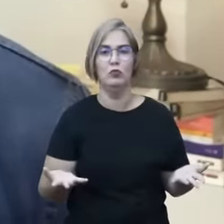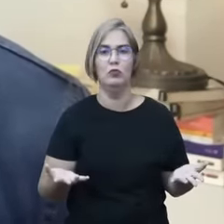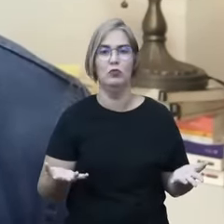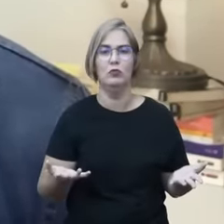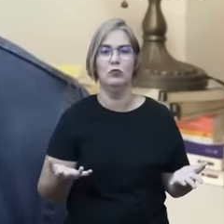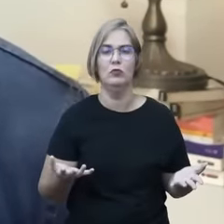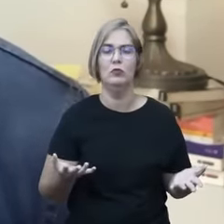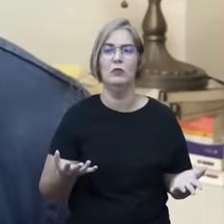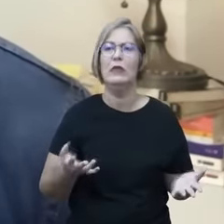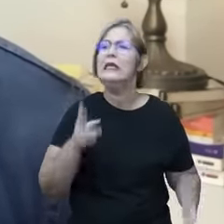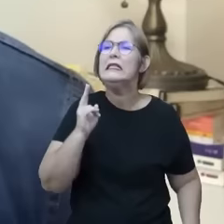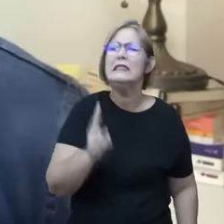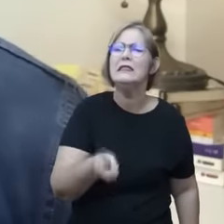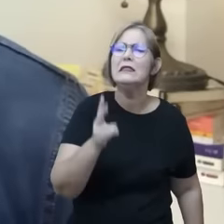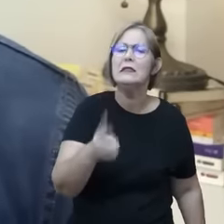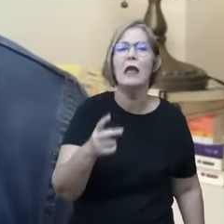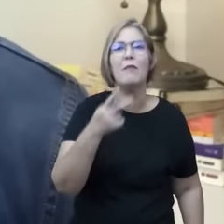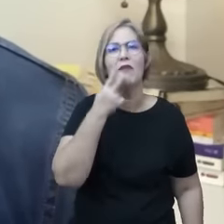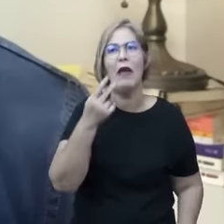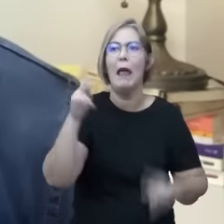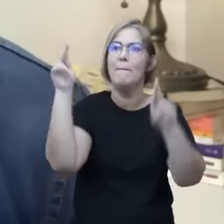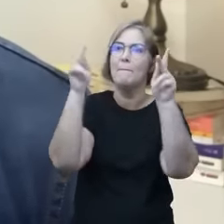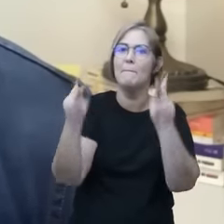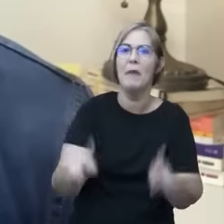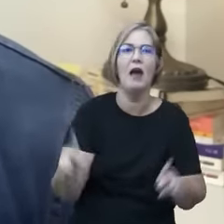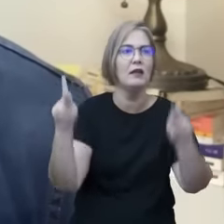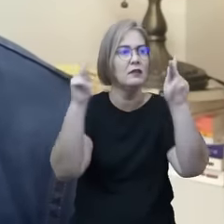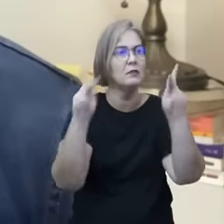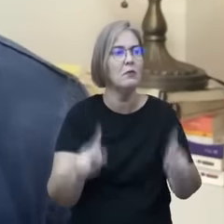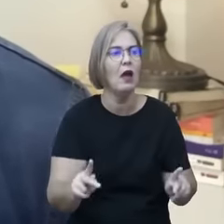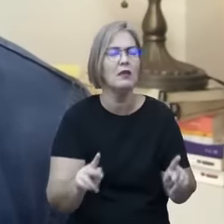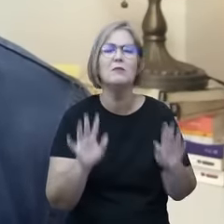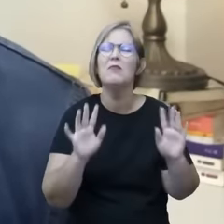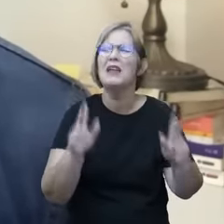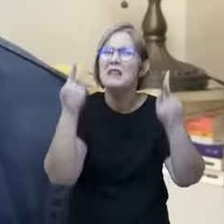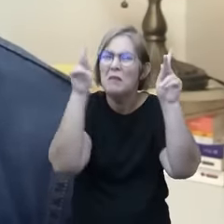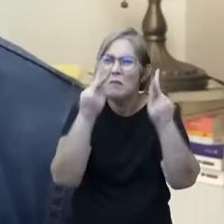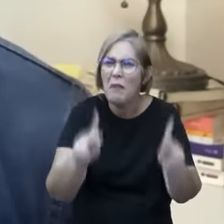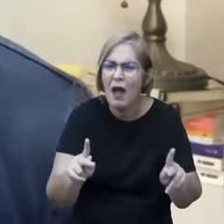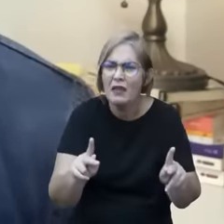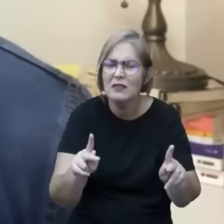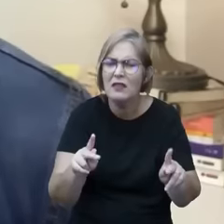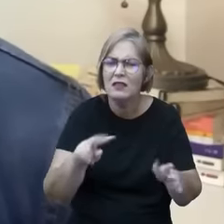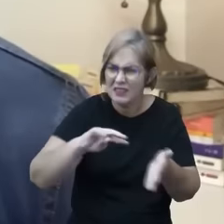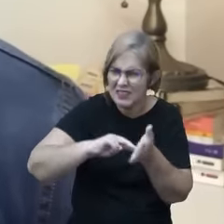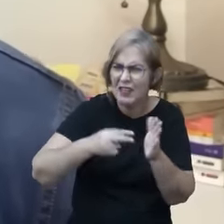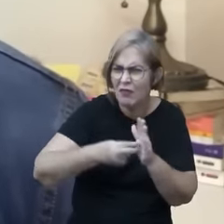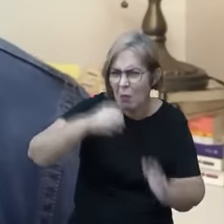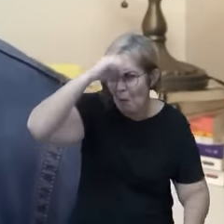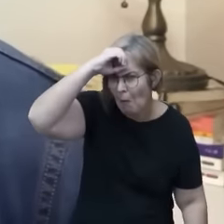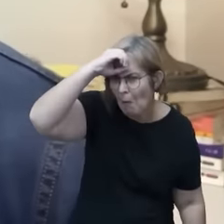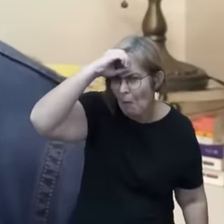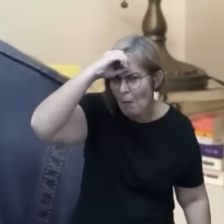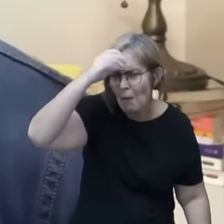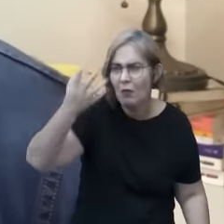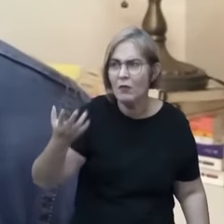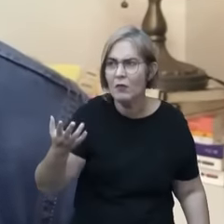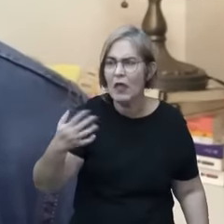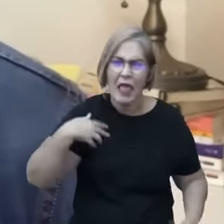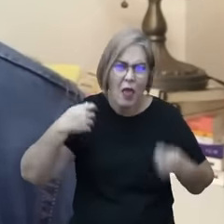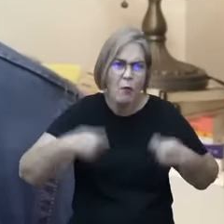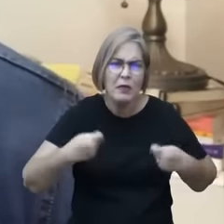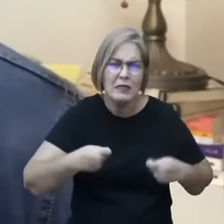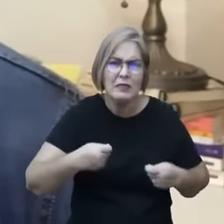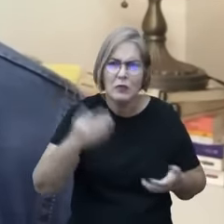paz envenenada, que a displicência, o sono do coração e as renúncias mortais